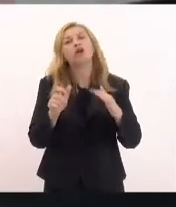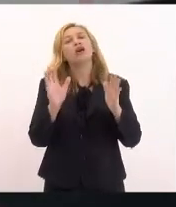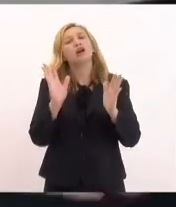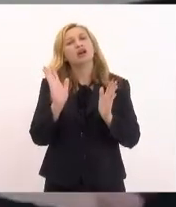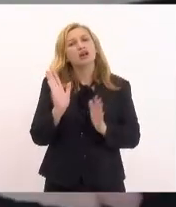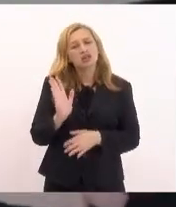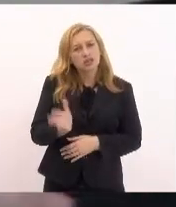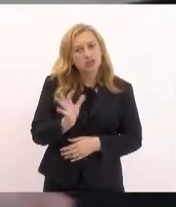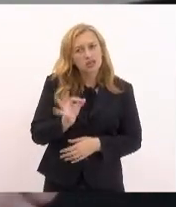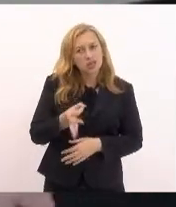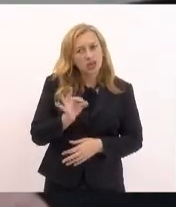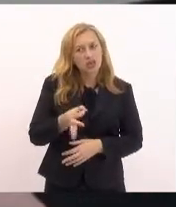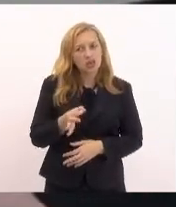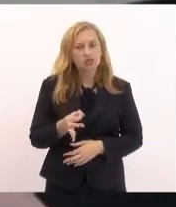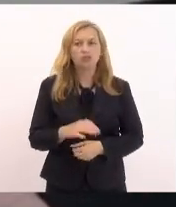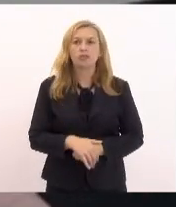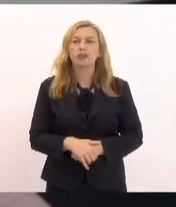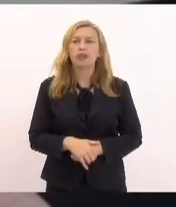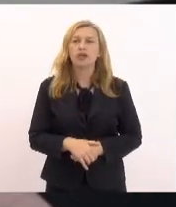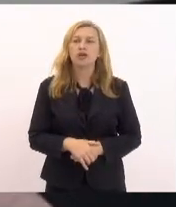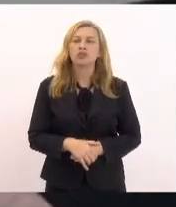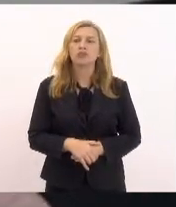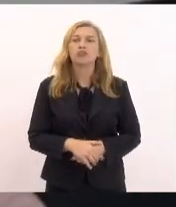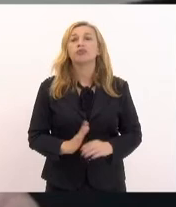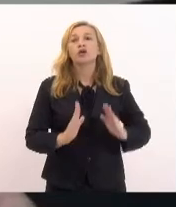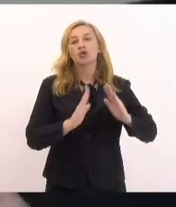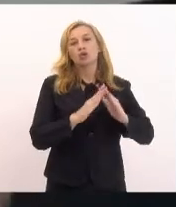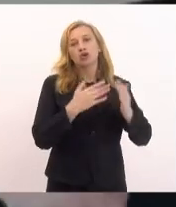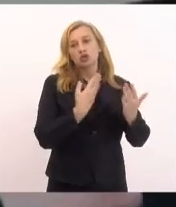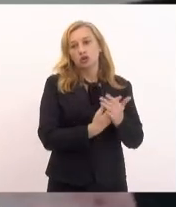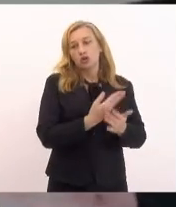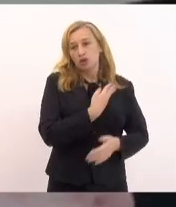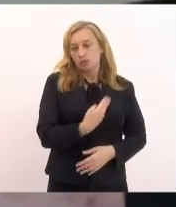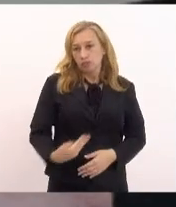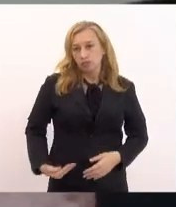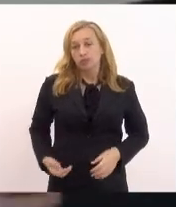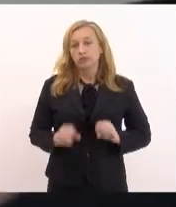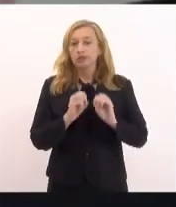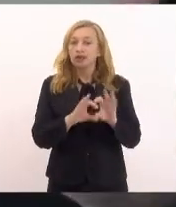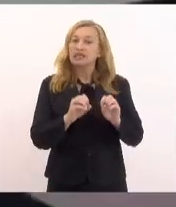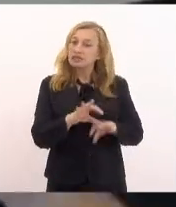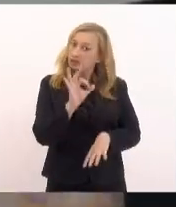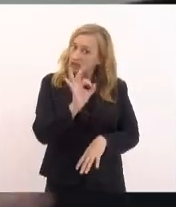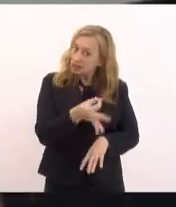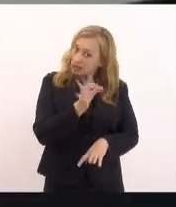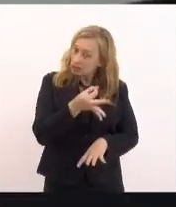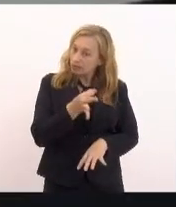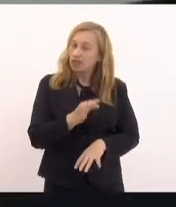que, eventualmente, na gestão de uma rede pública de educação, eventualmente,